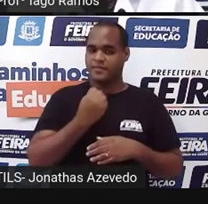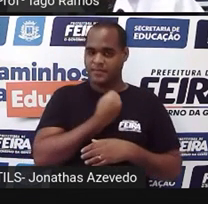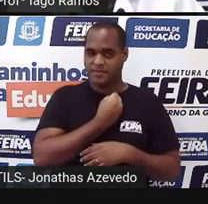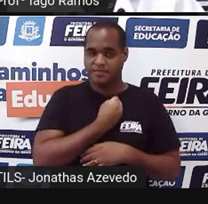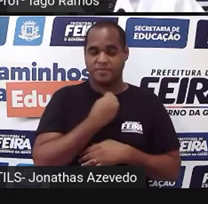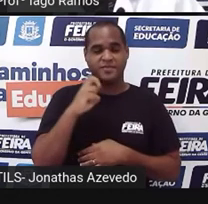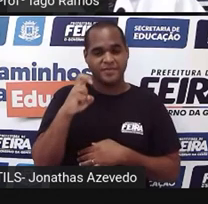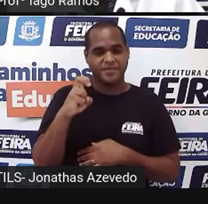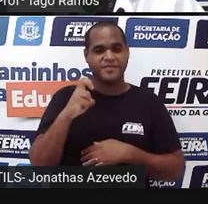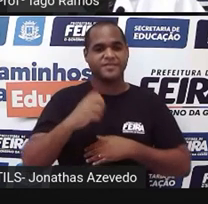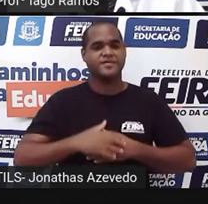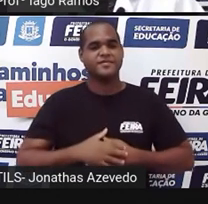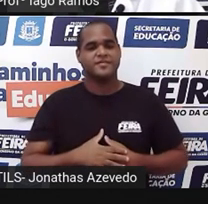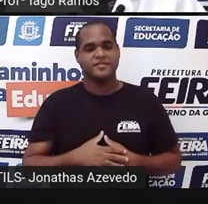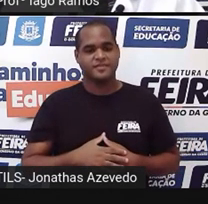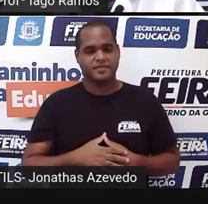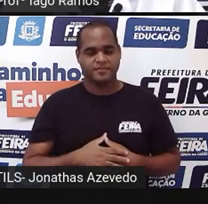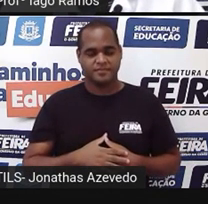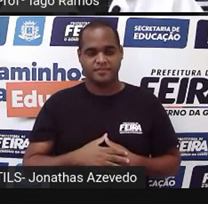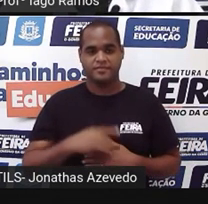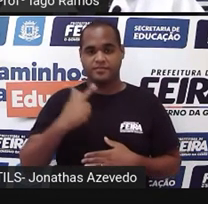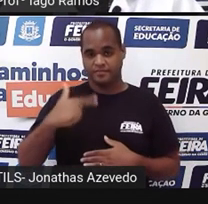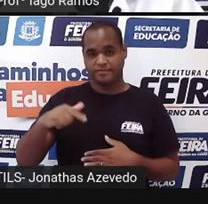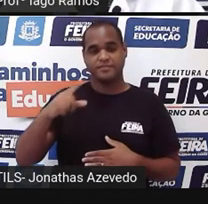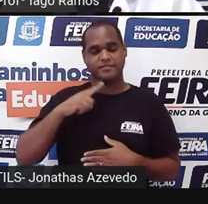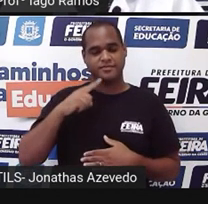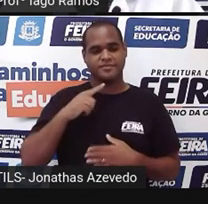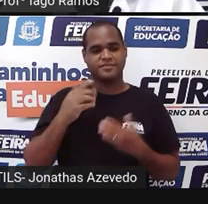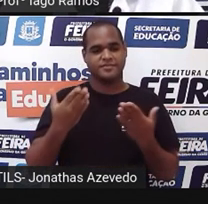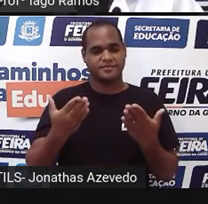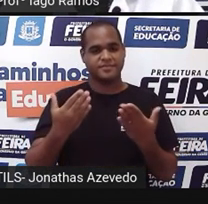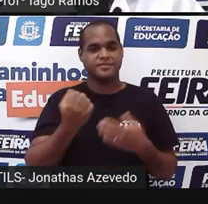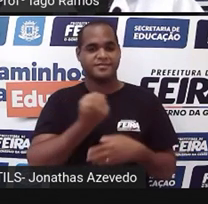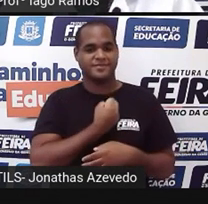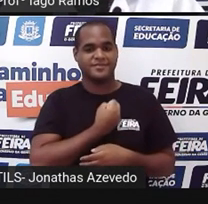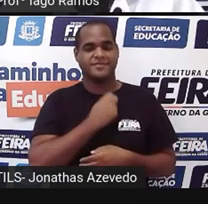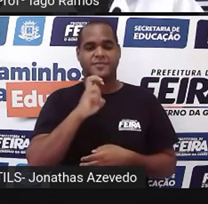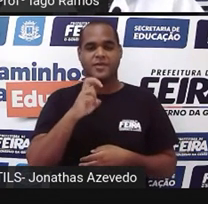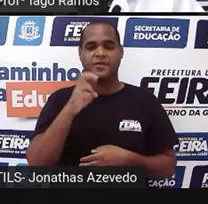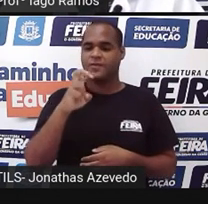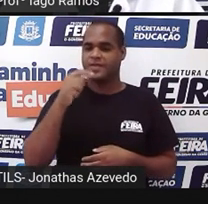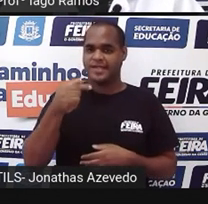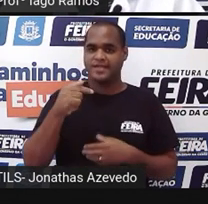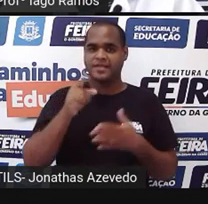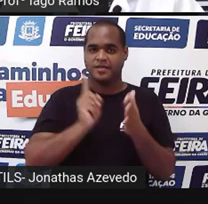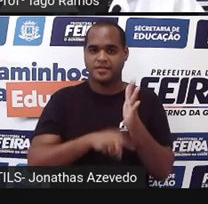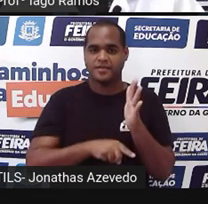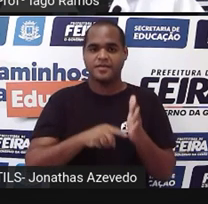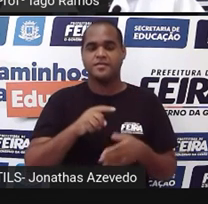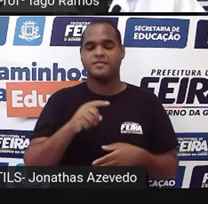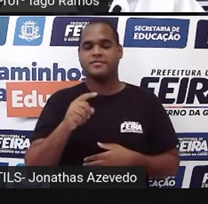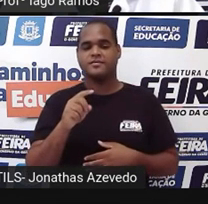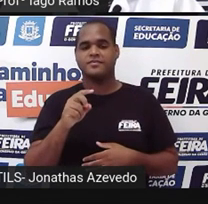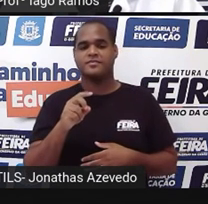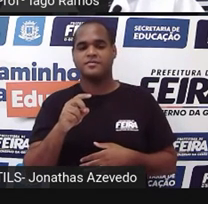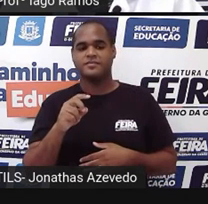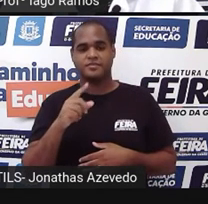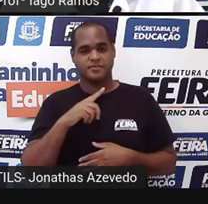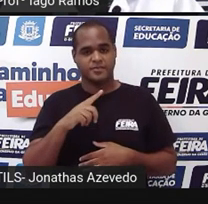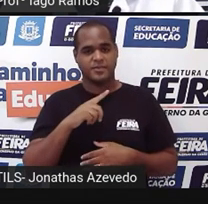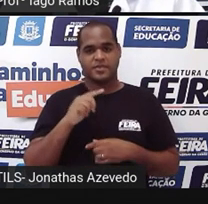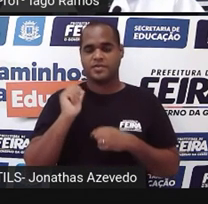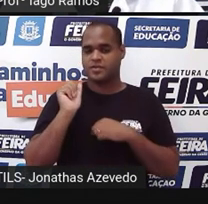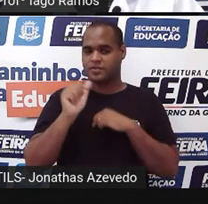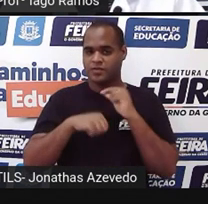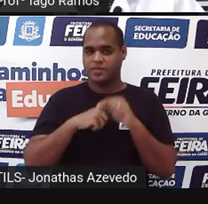tá esse é o próximo passo Prontinho 57 - lá em